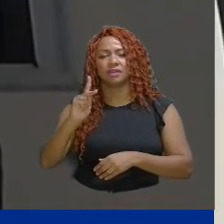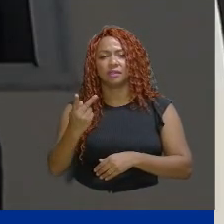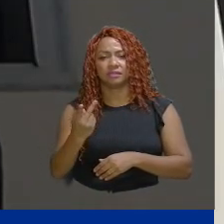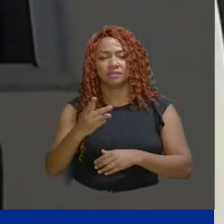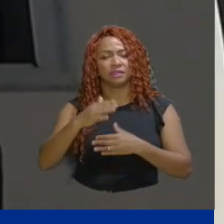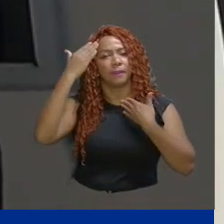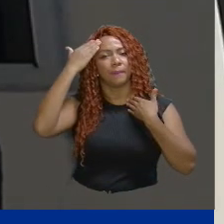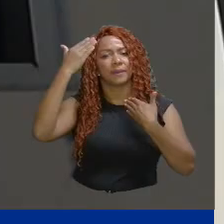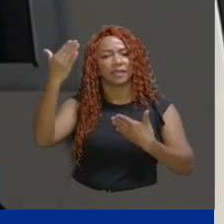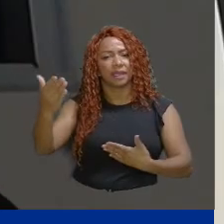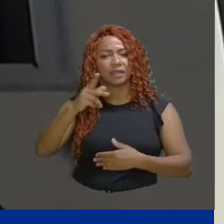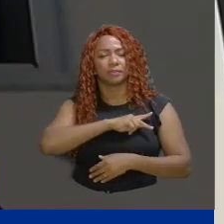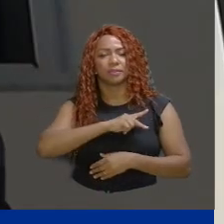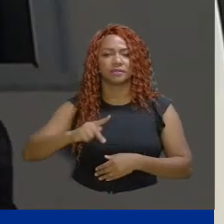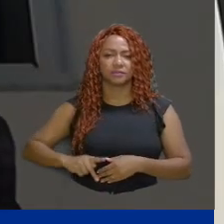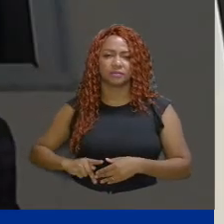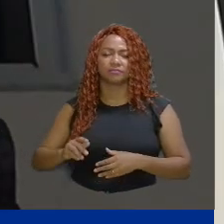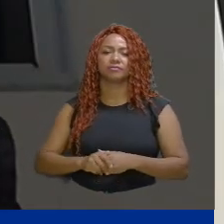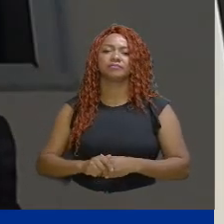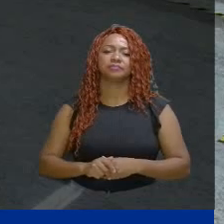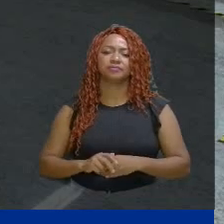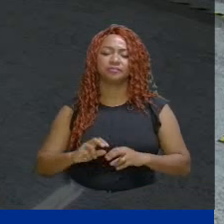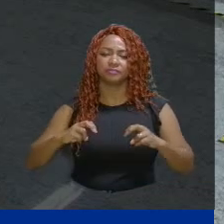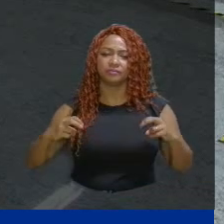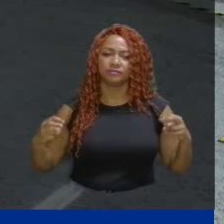Obrigada, senhor presidente. Ilustres